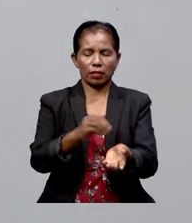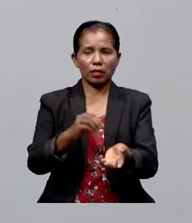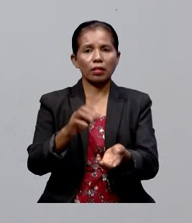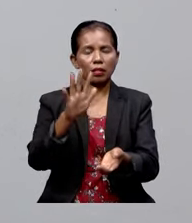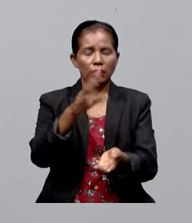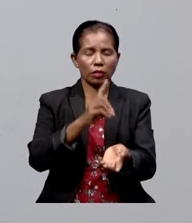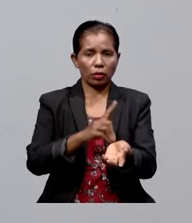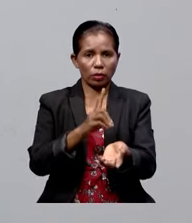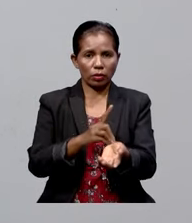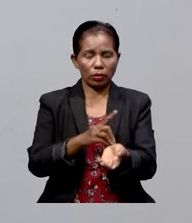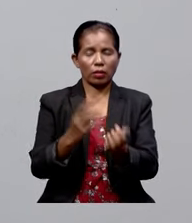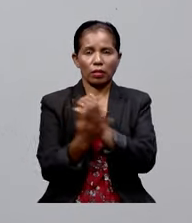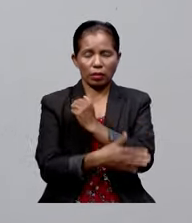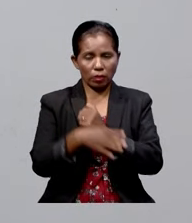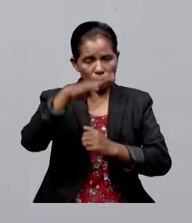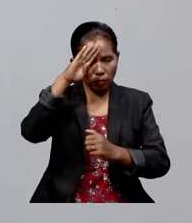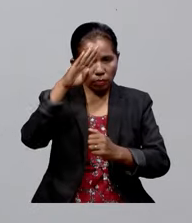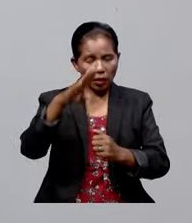e tal. Ele mos ba ia